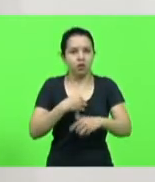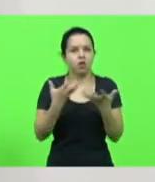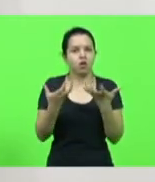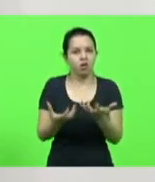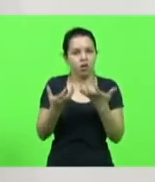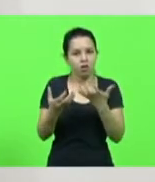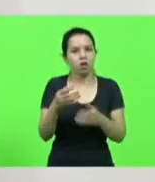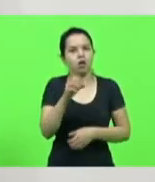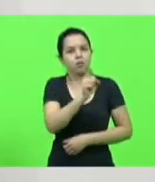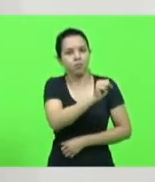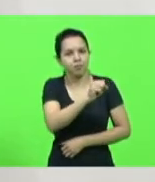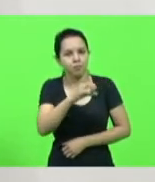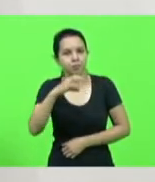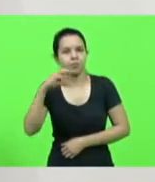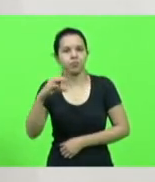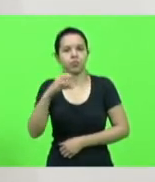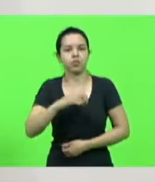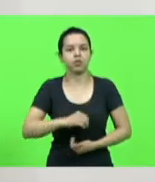Catarina.